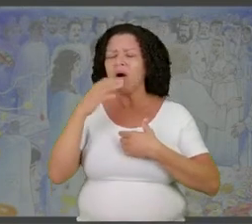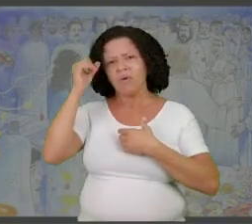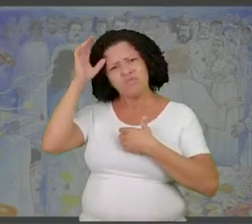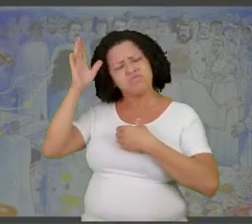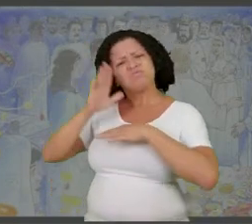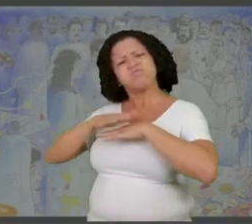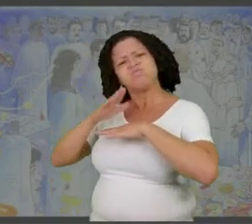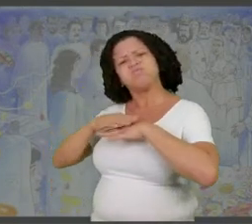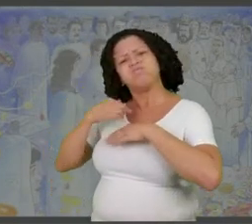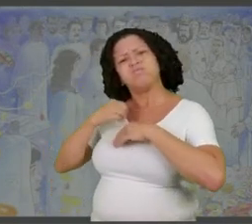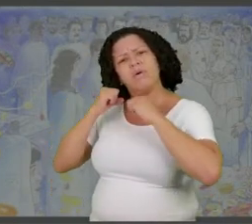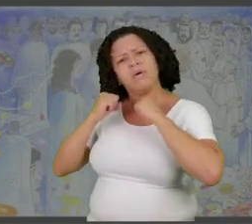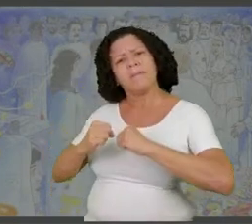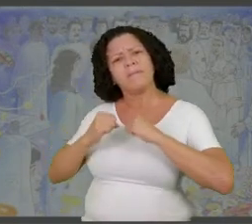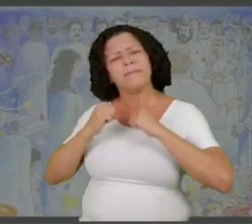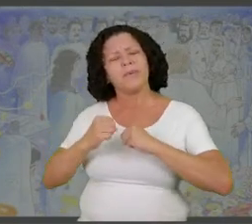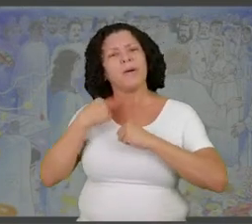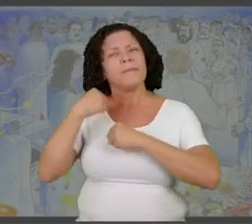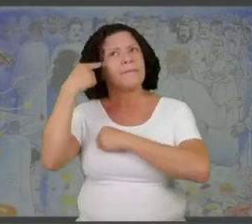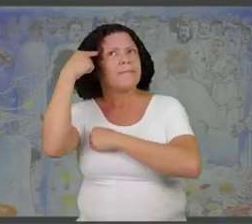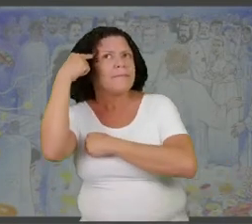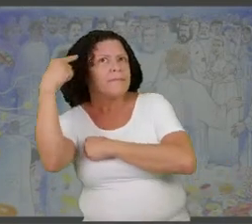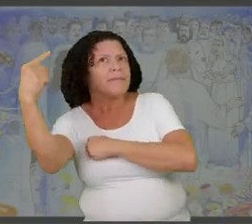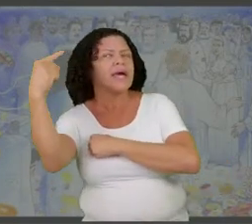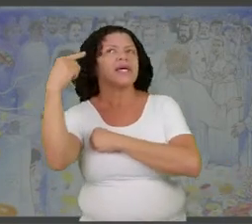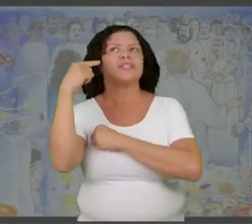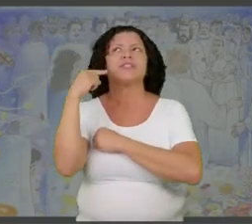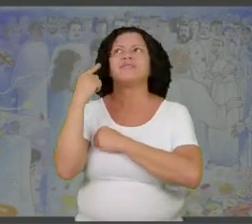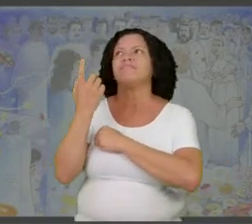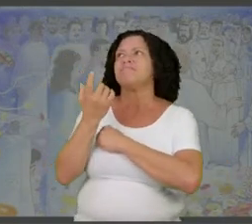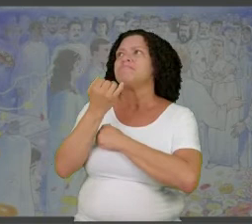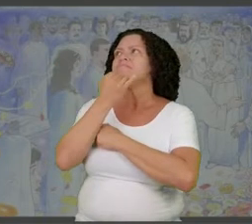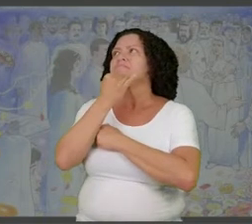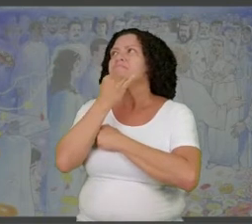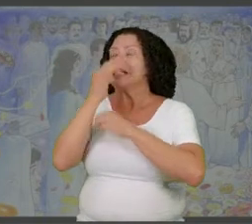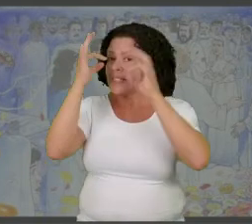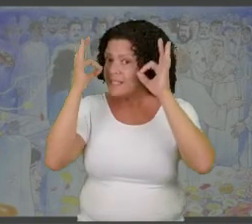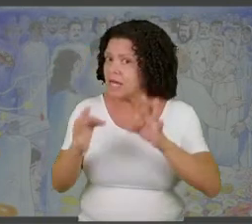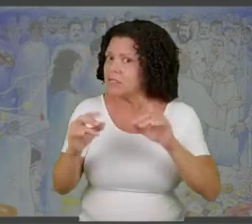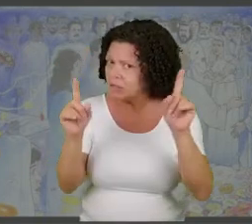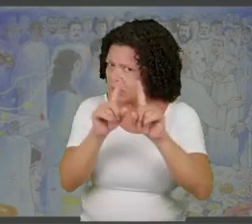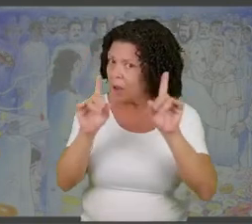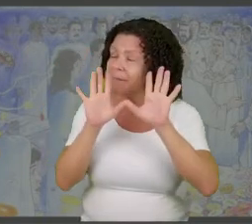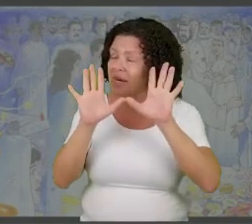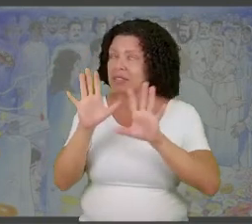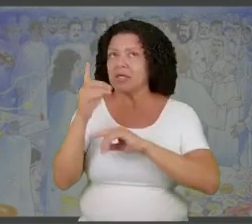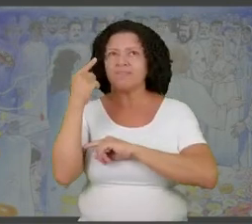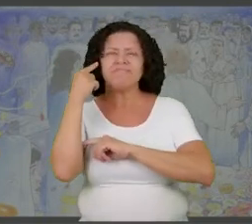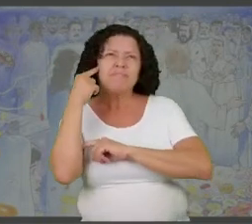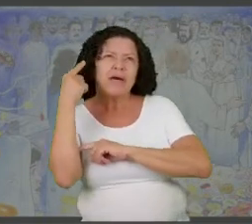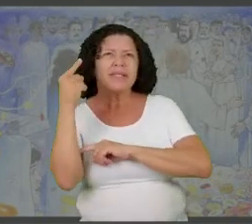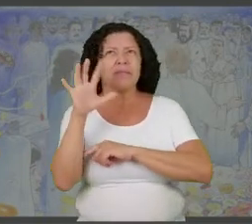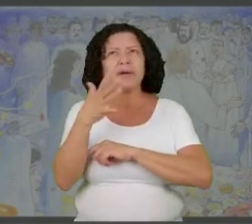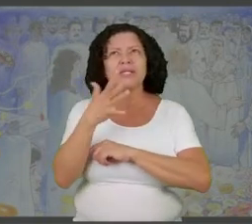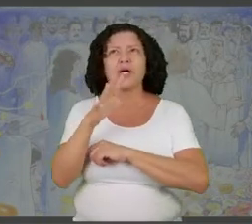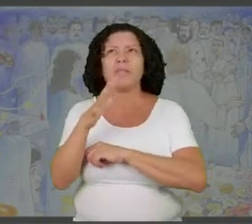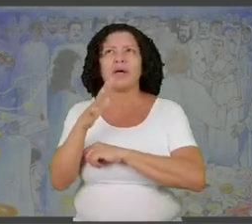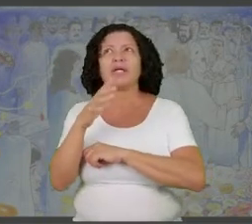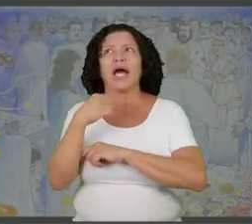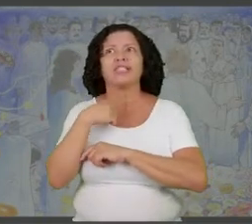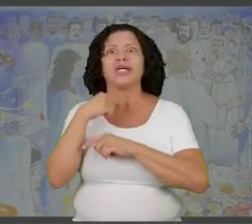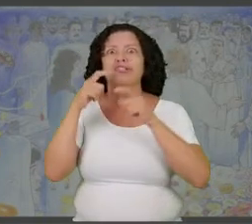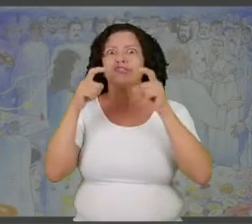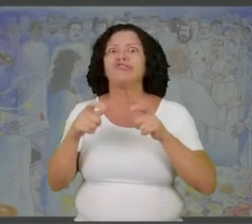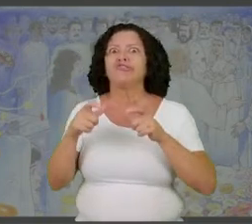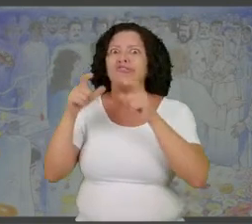Diante desse autoconhecimento, a gente pode imaginar, não podemos afirmar, mas podemos ter